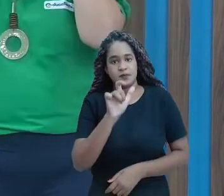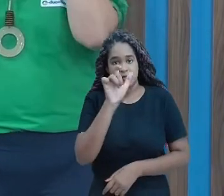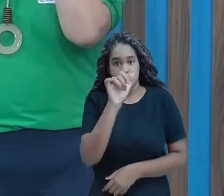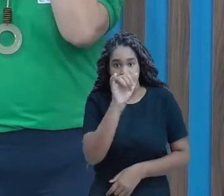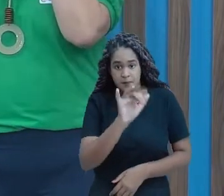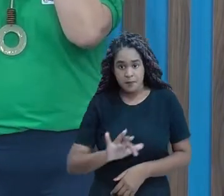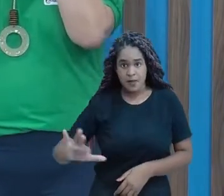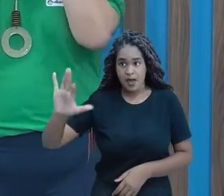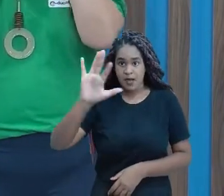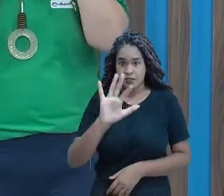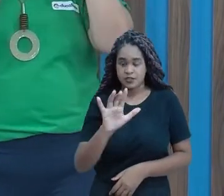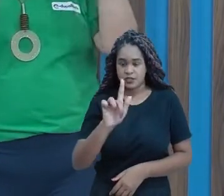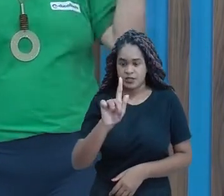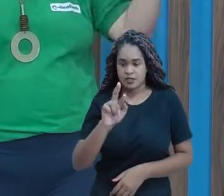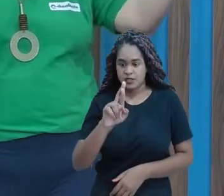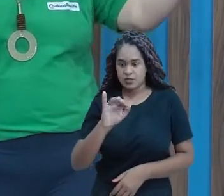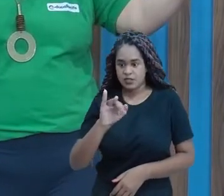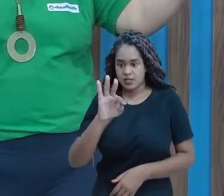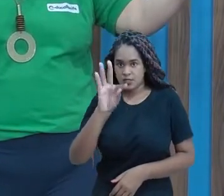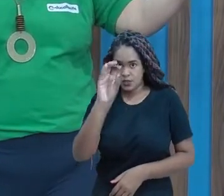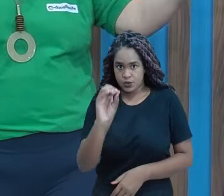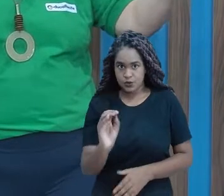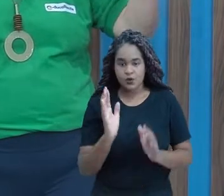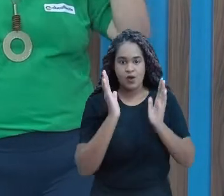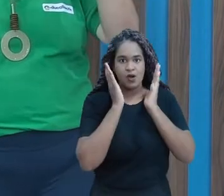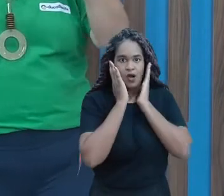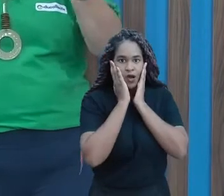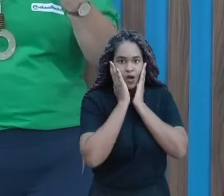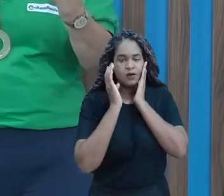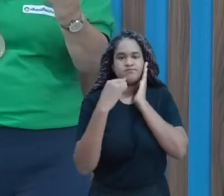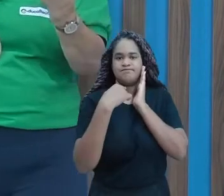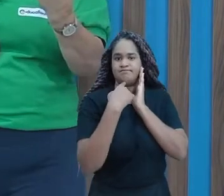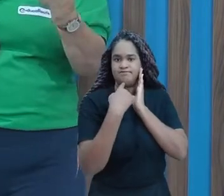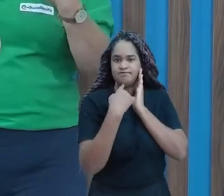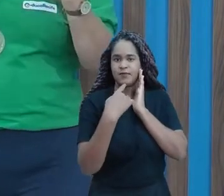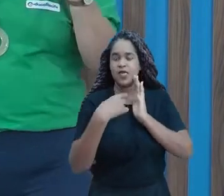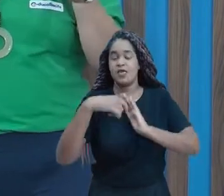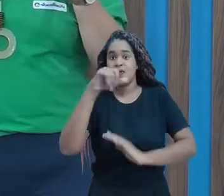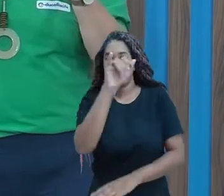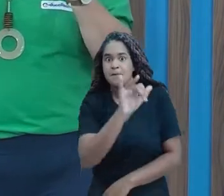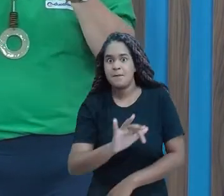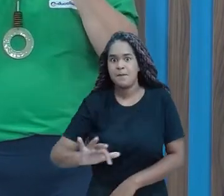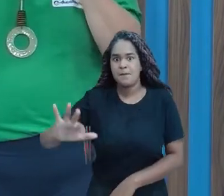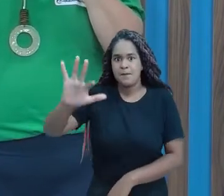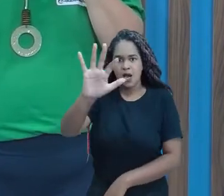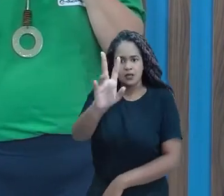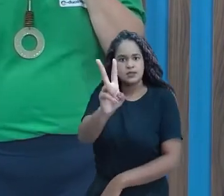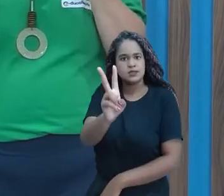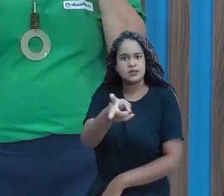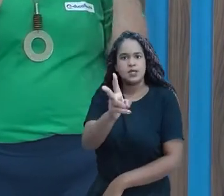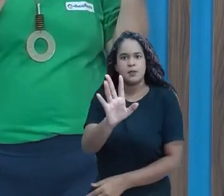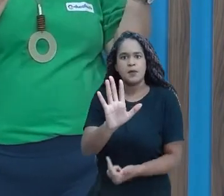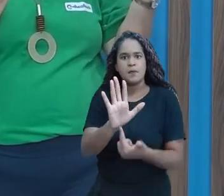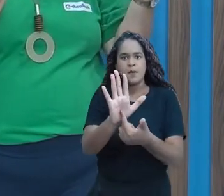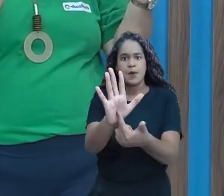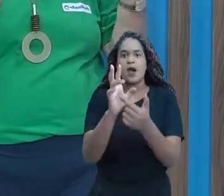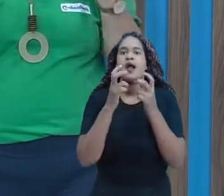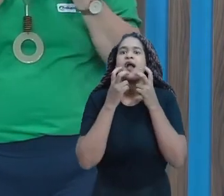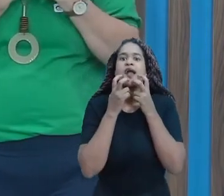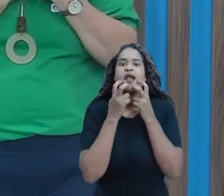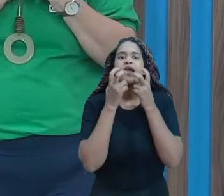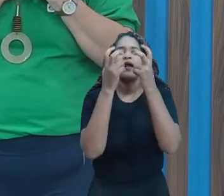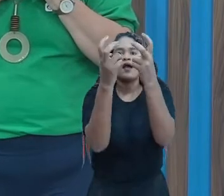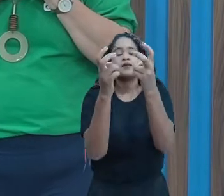Munch. Aquela imagem, que também é muito emblemática, né, é muito repetida, aquele grito ali, ele